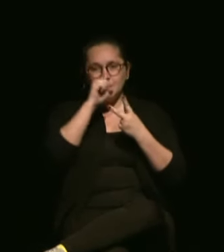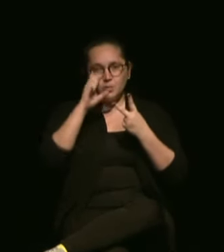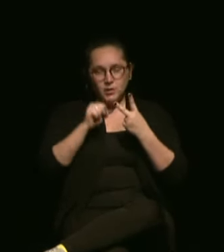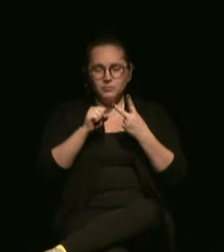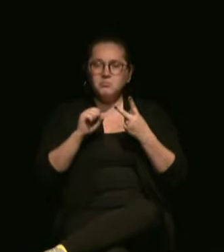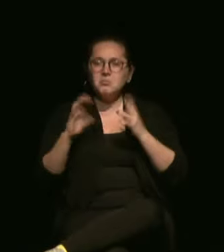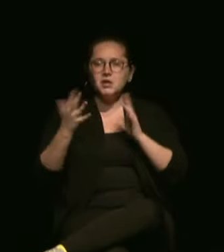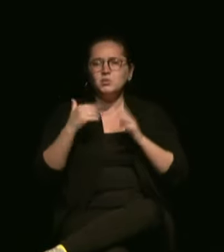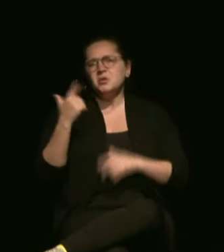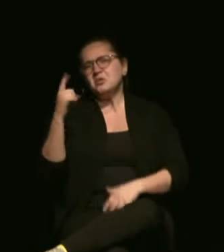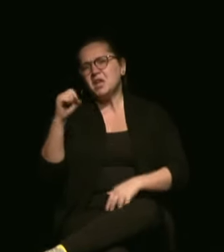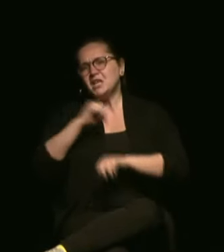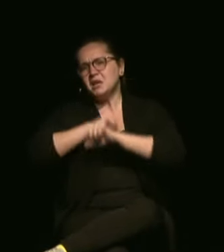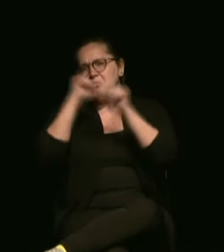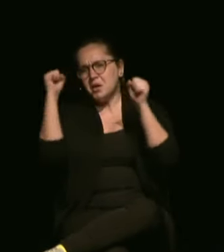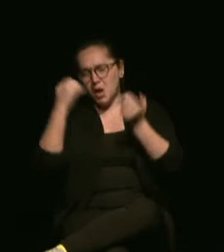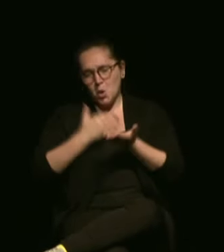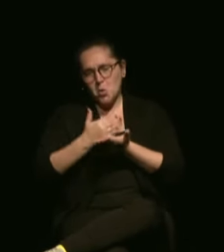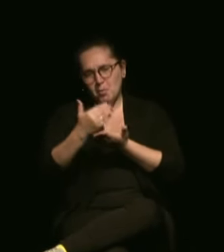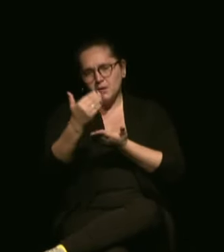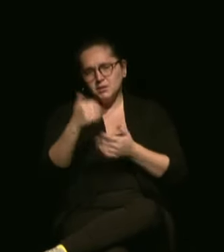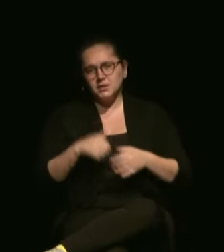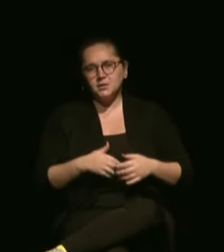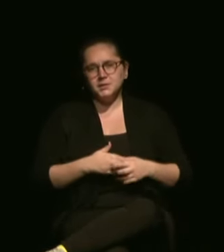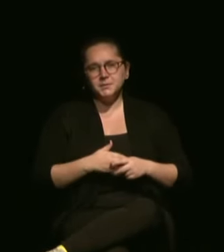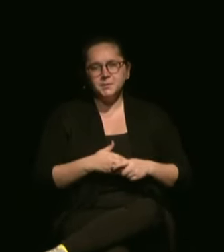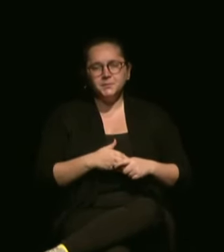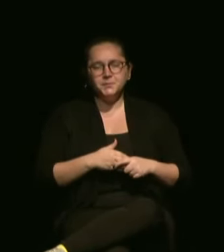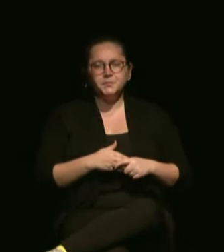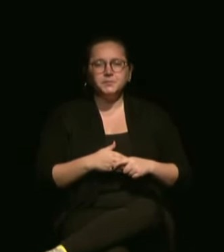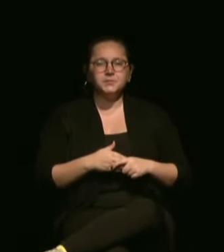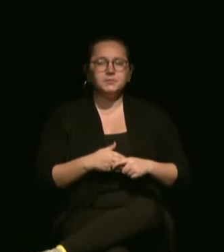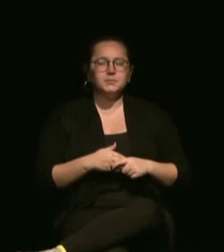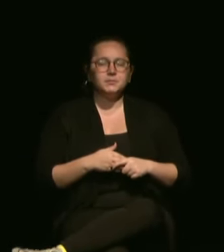mais ou menos 10 horas da manhã. Começa às 10 horas da manhã.